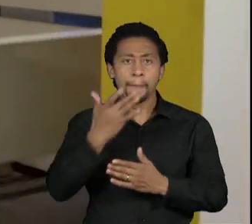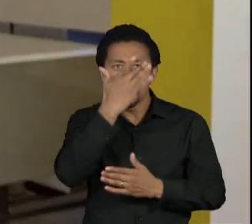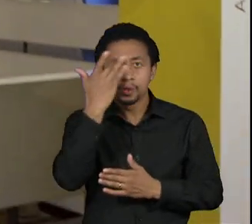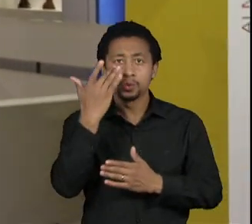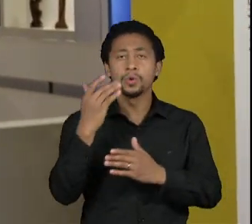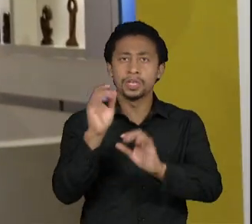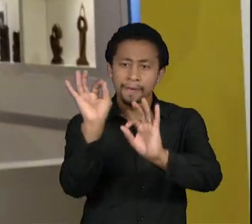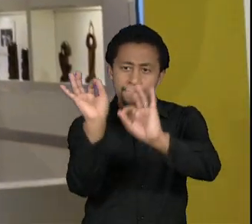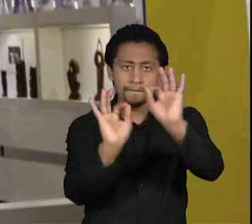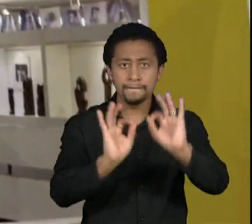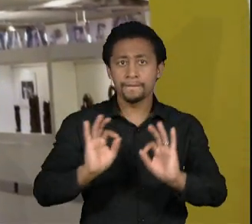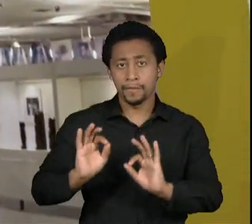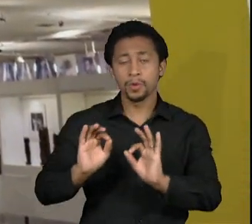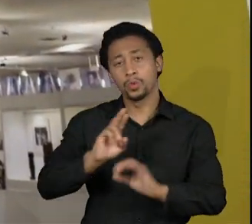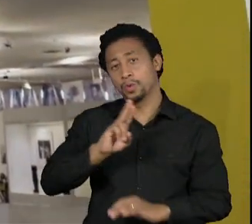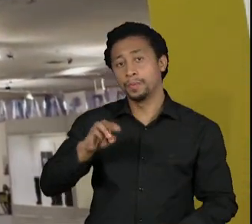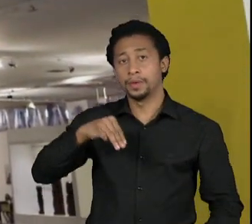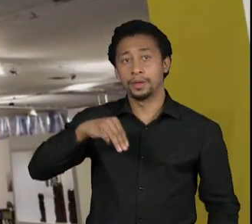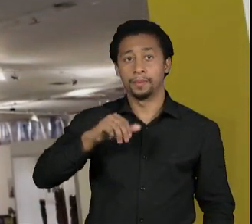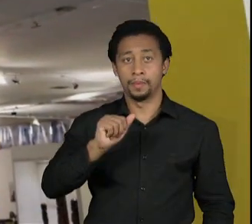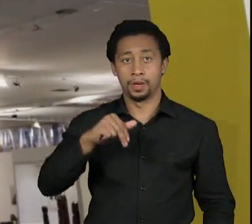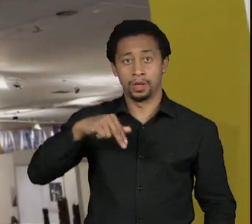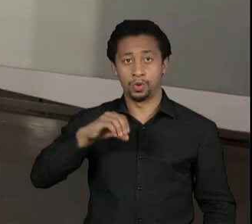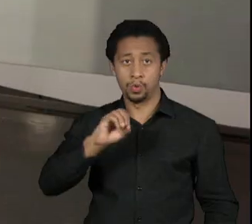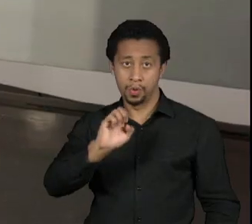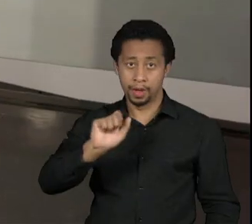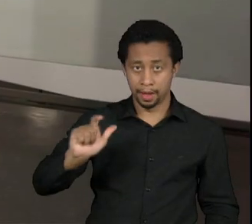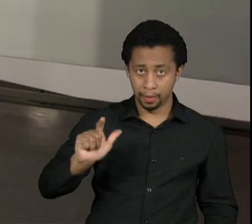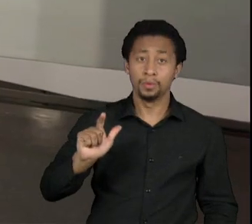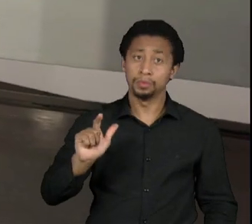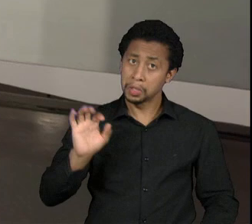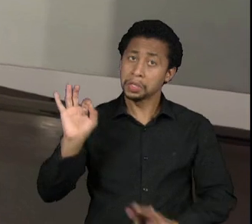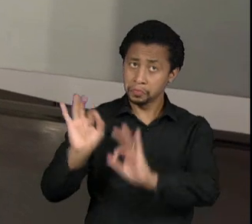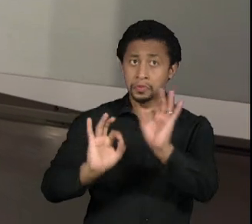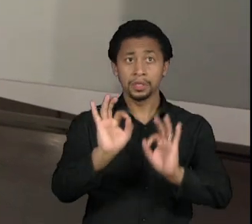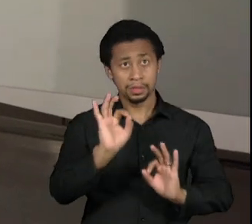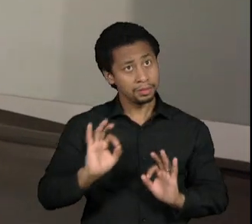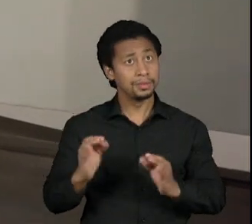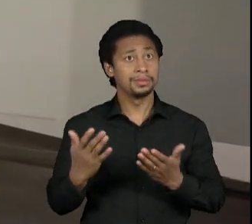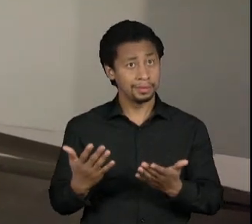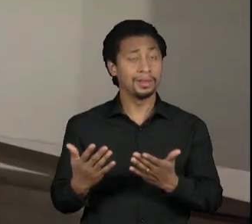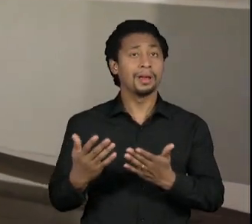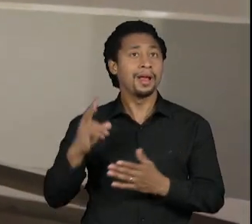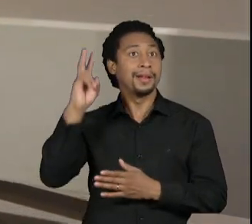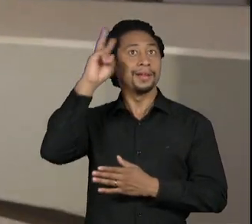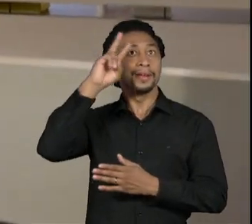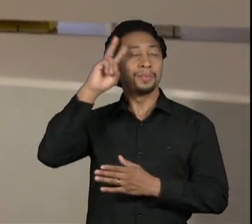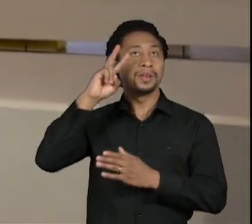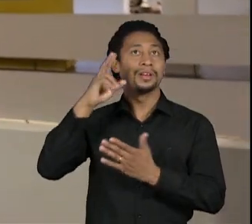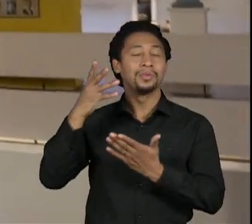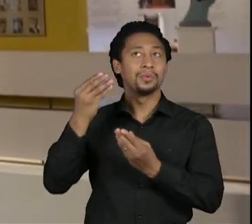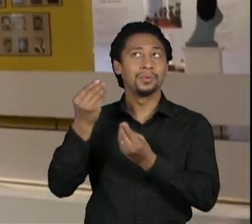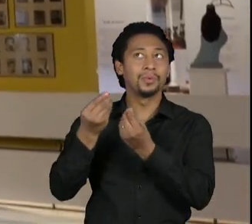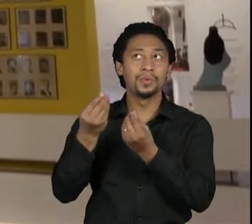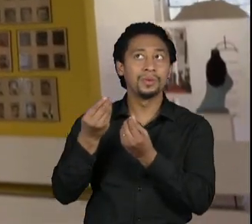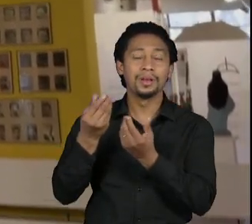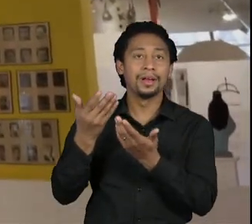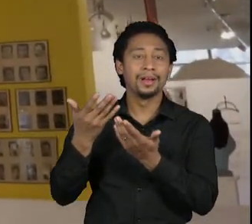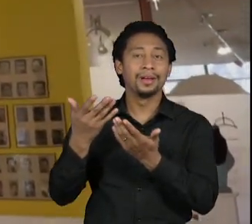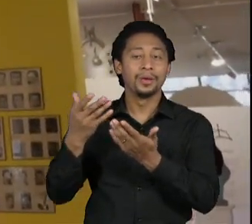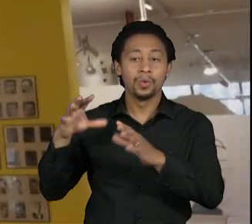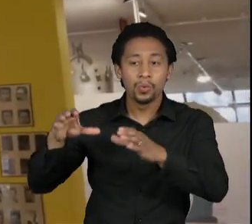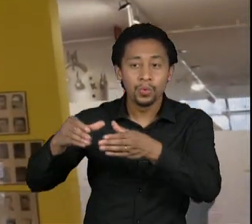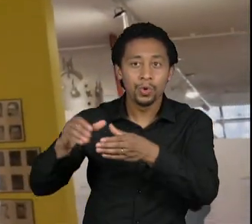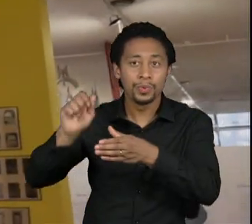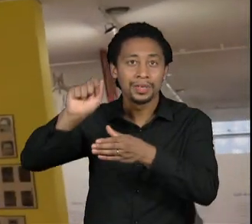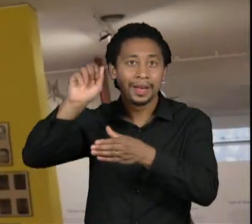povos africanos. É a árvore que ela geralmente está vinculada à memória, à sabedoria. É aquele lugar